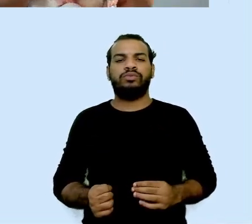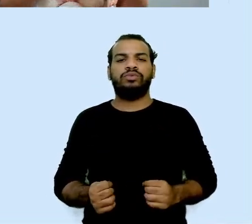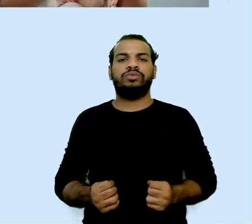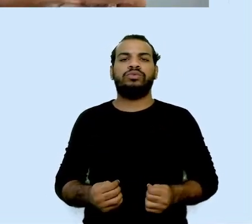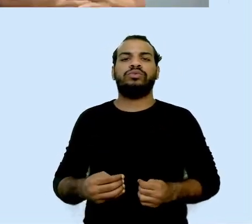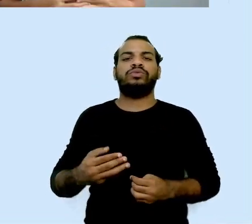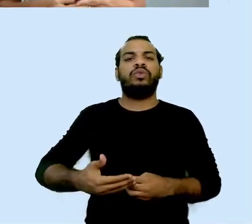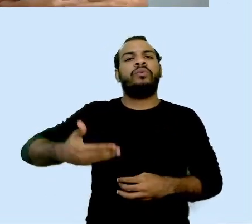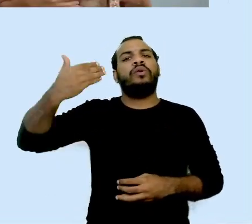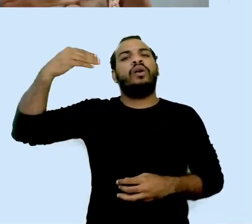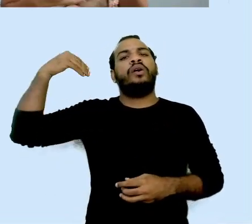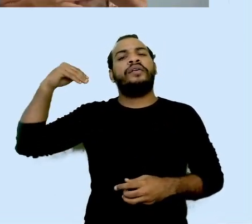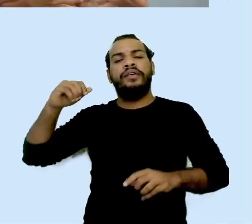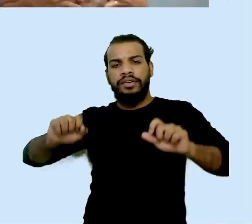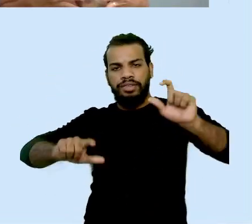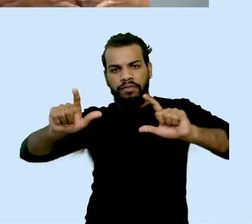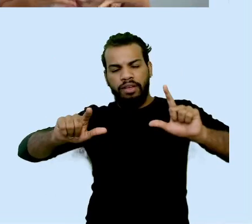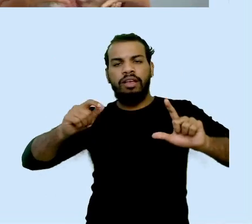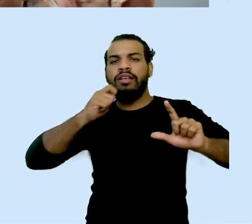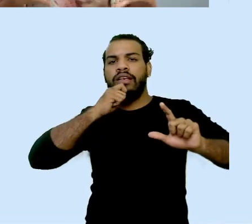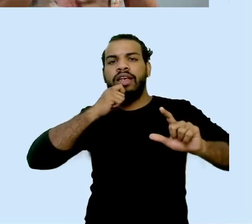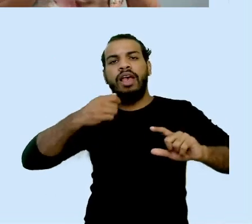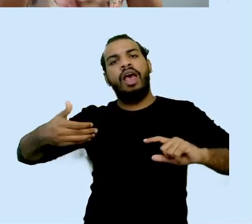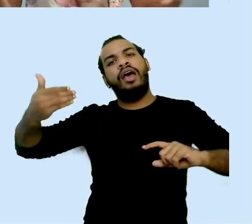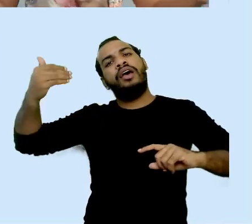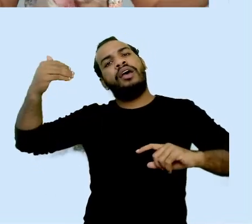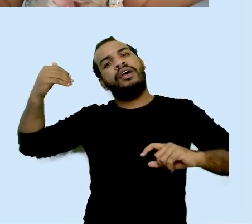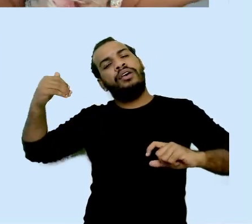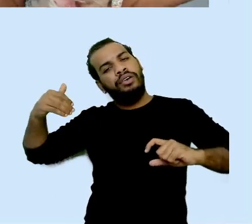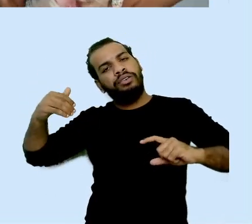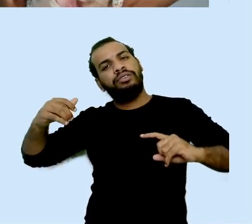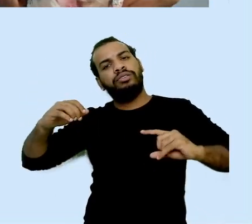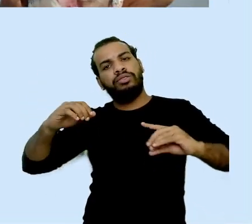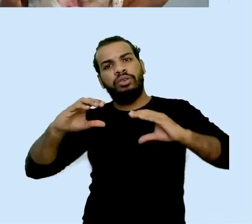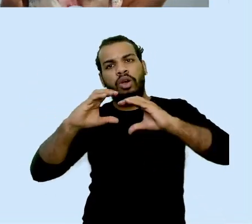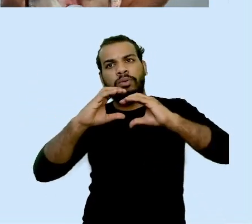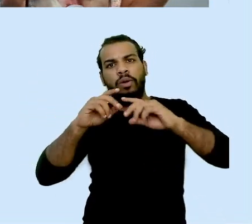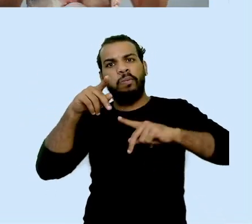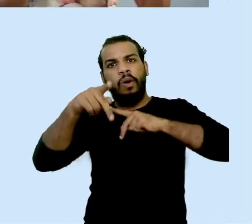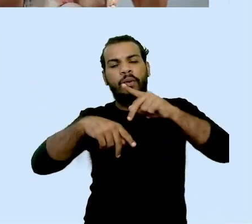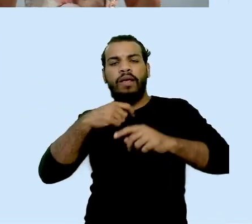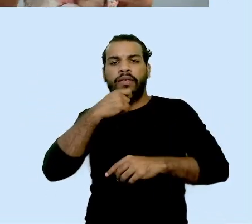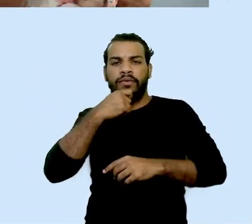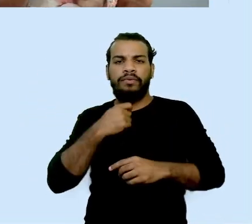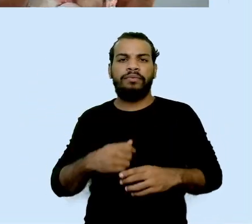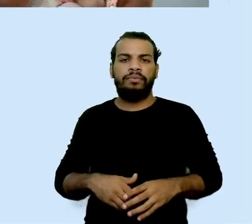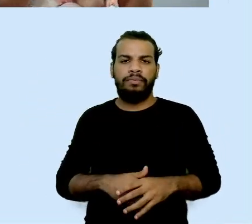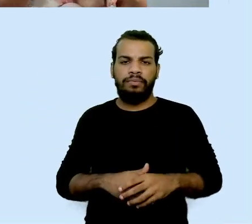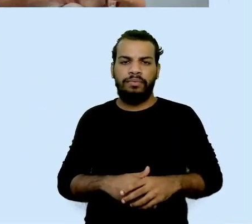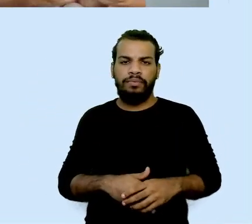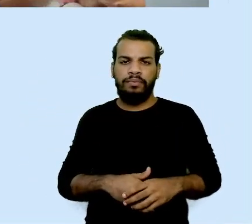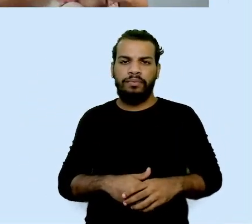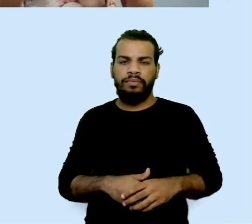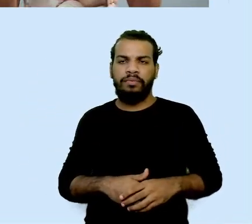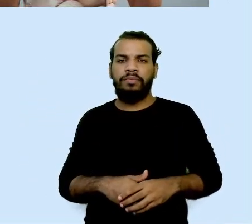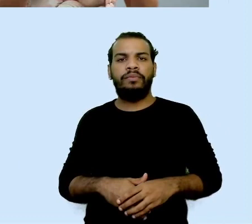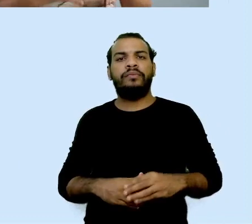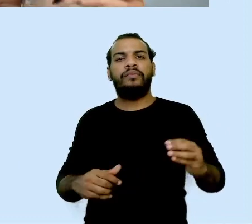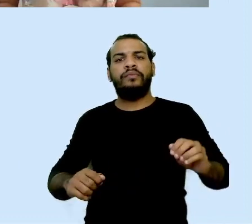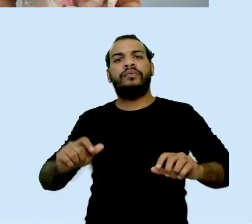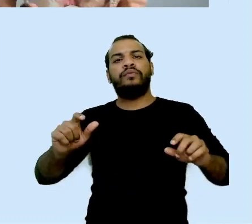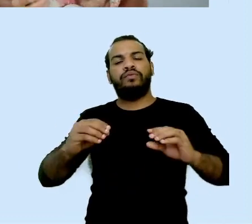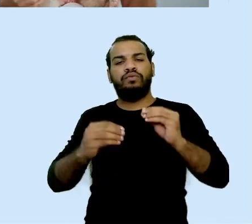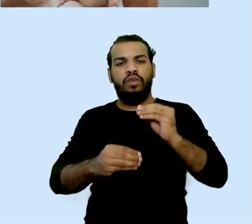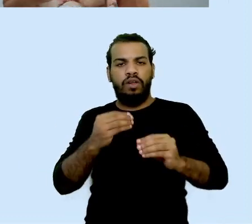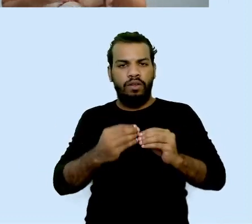primórdios, antes da TV, que existia, o rádio era um meio de comunicação muito popular. E as telenovelas estavam lá para falar sobre